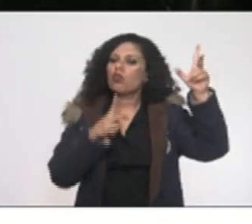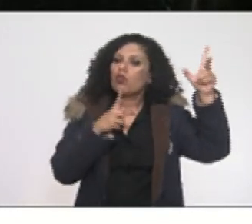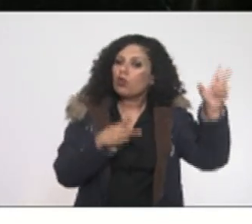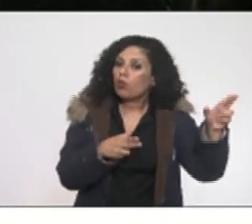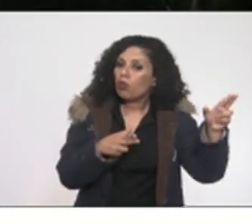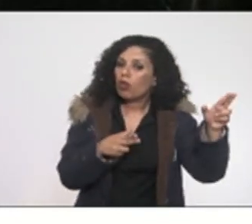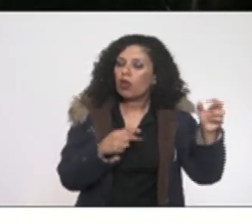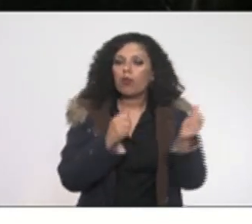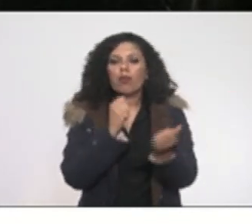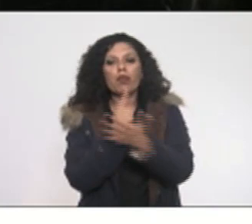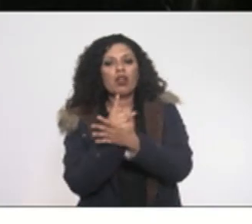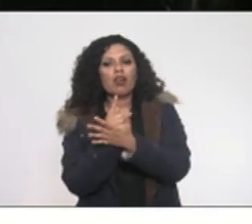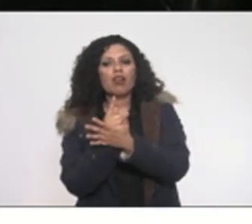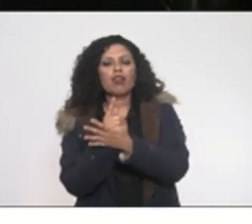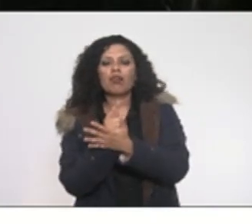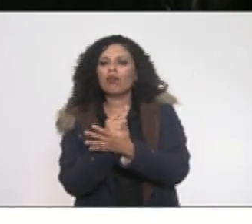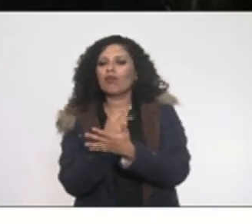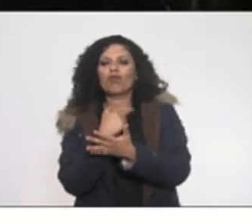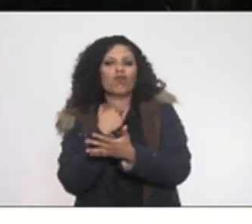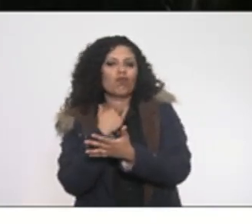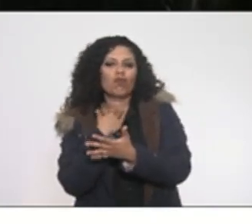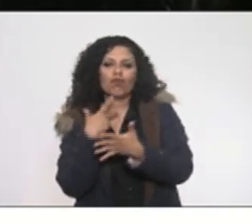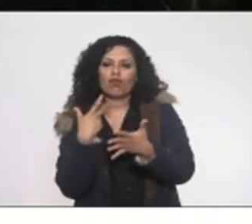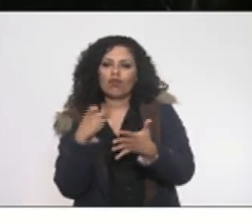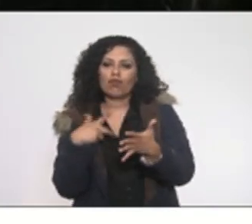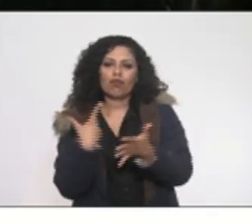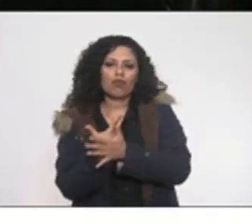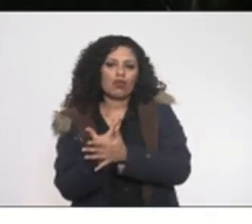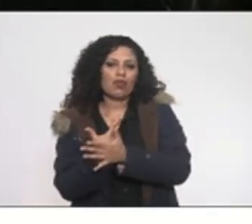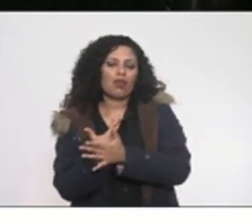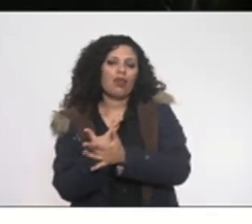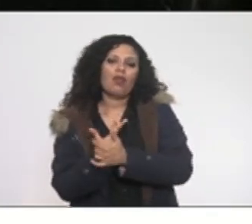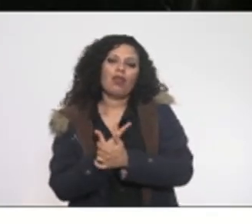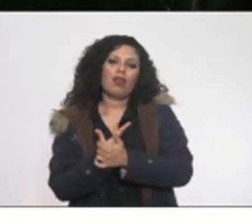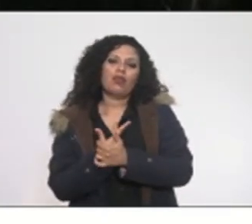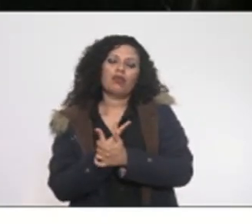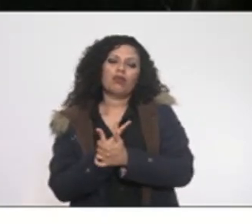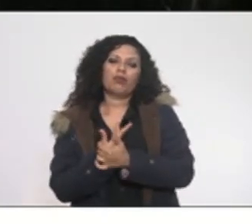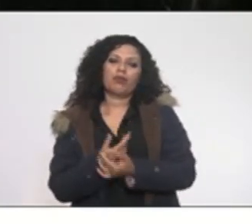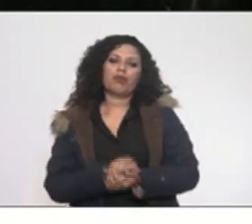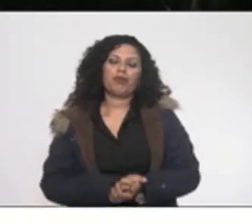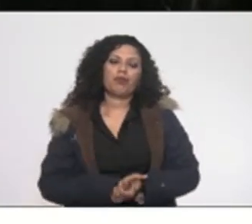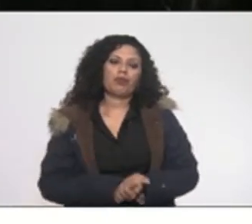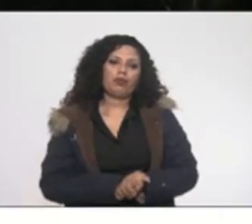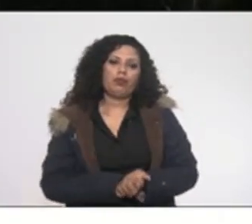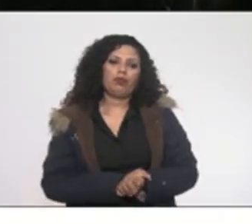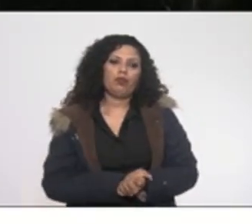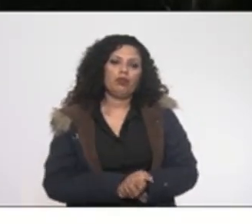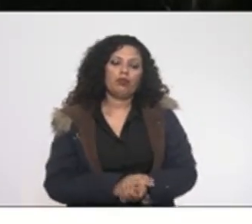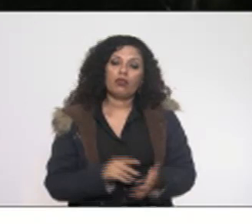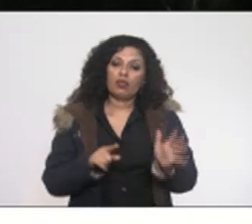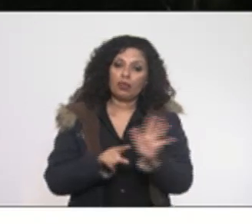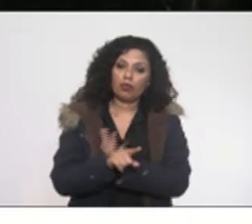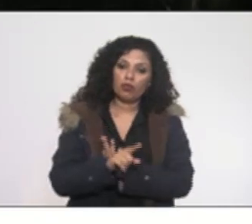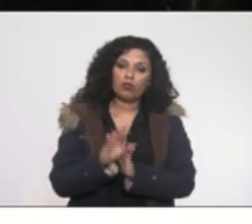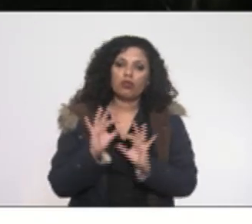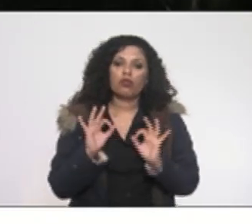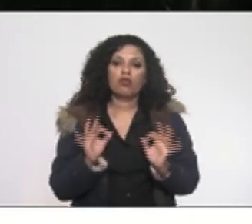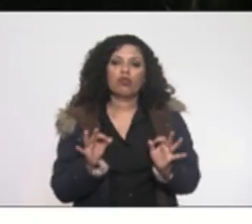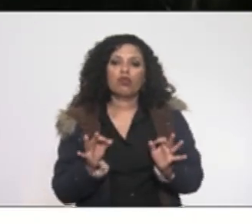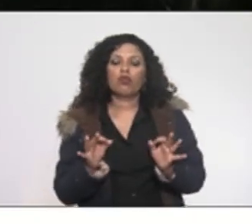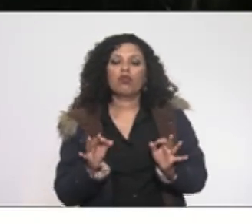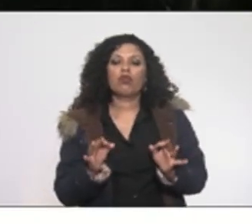isso colabora lá na ponta para quem consome o gás. Então, essa pergunta está amplamente, só dizer